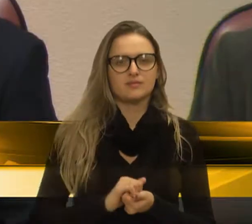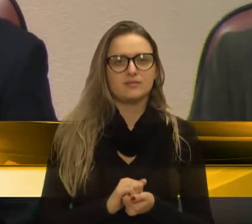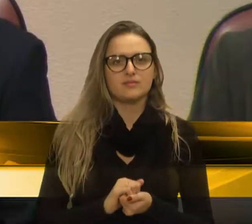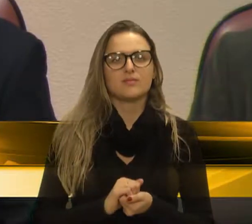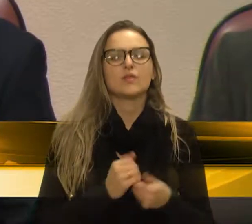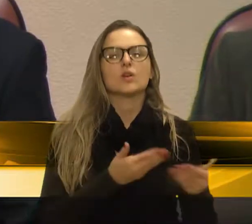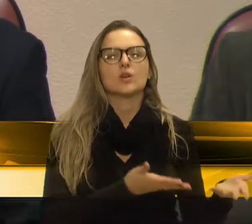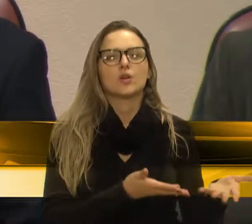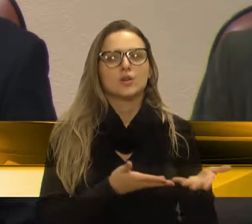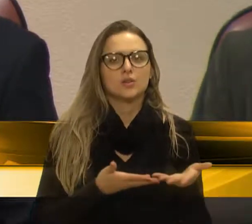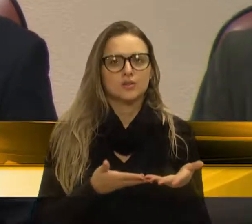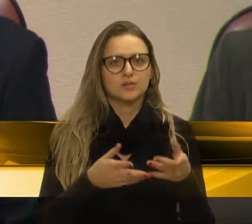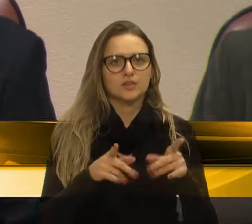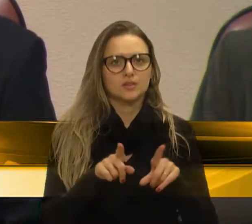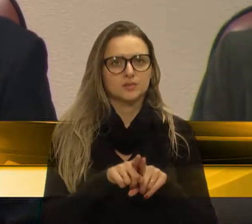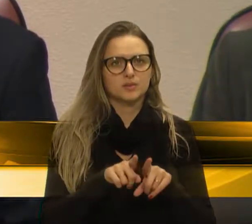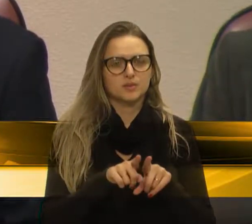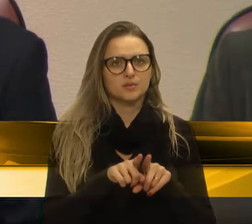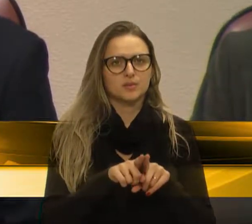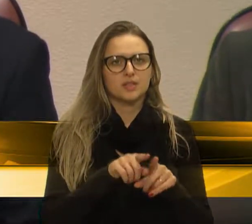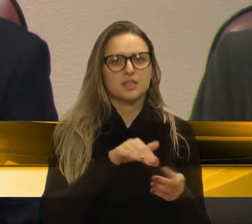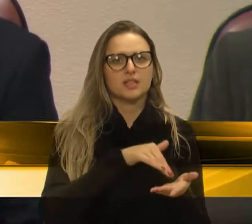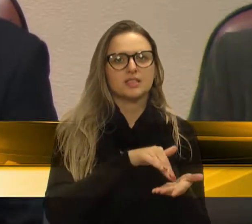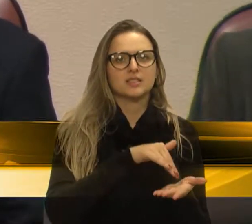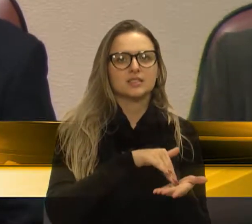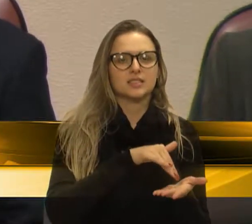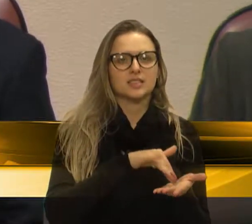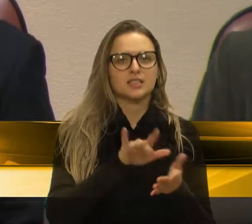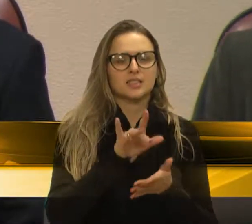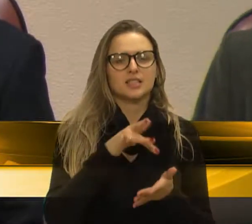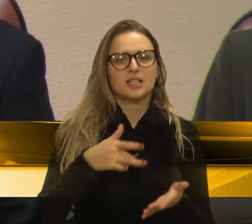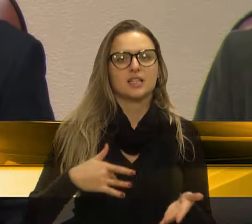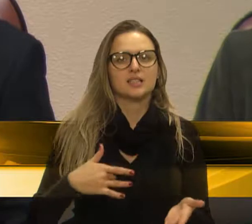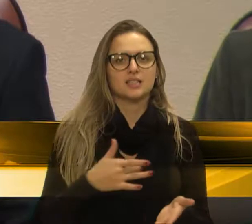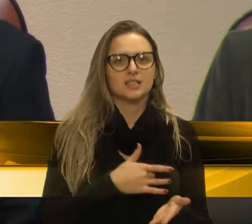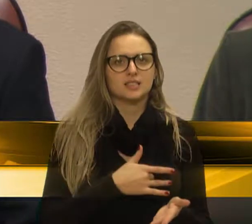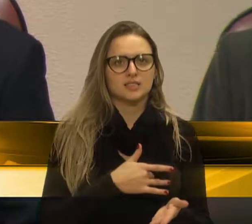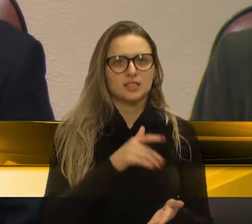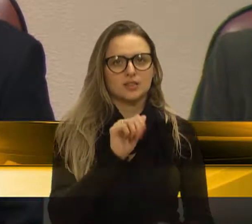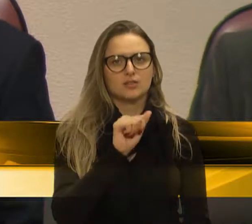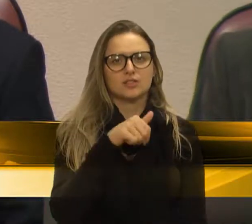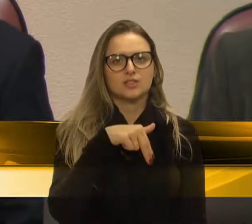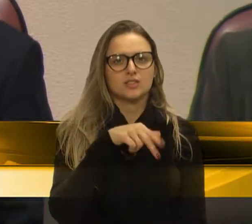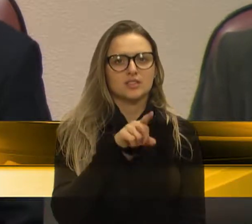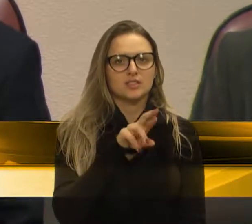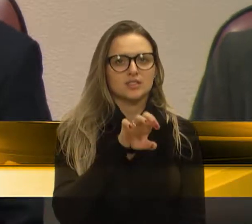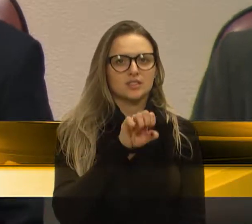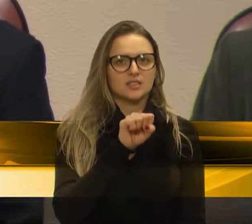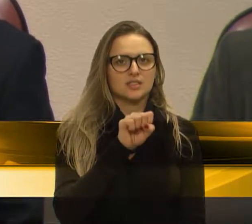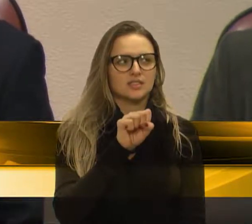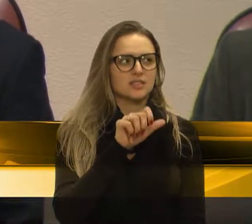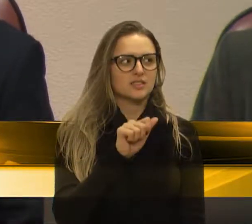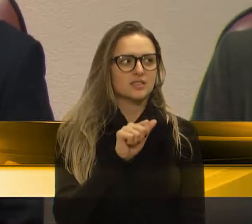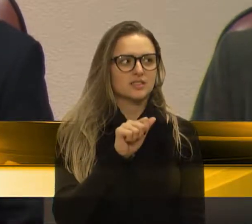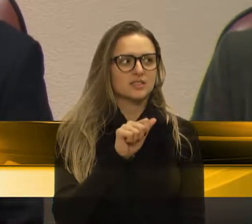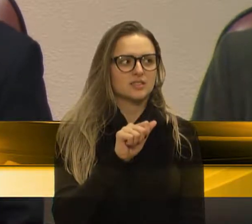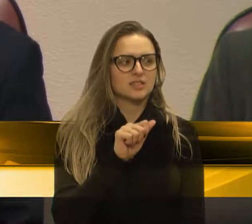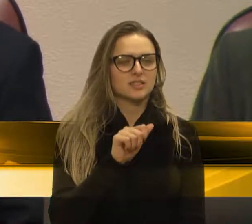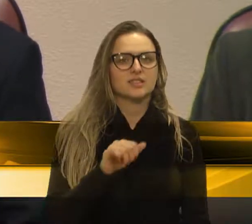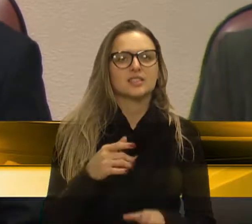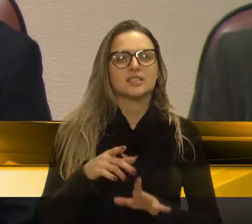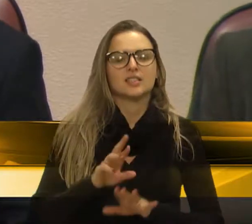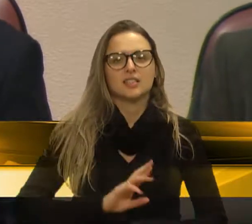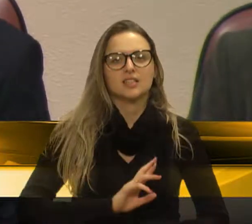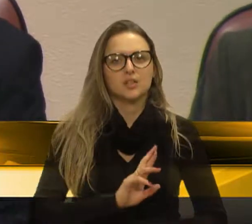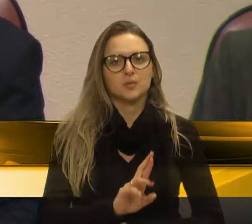Convidamos também a secretária municipal da Saúde e Exercício, senhora Andressa do Amaral, nesse ato representando o Poder Executivo